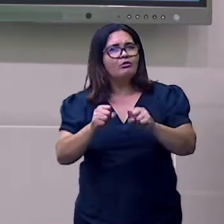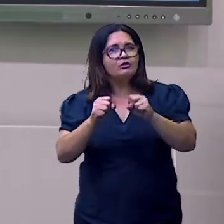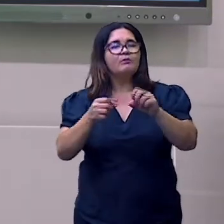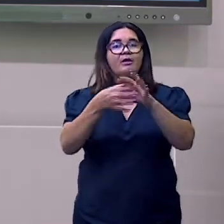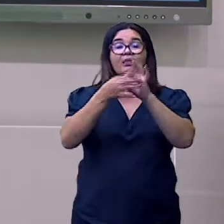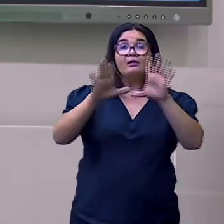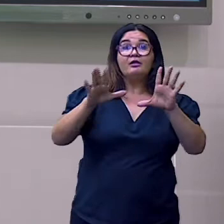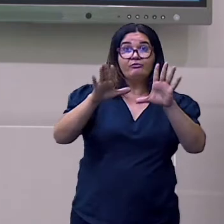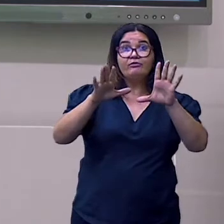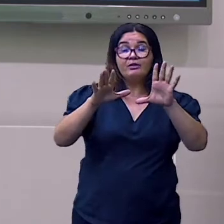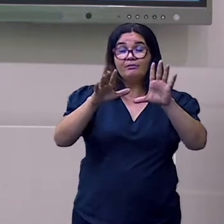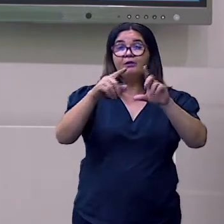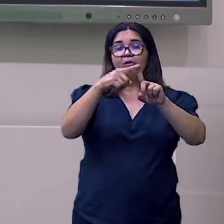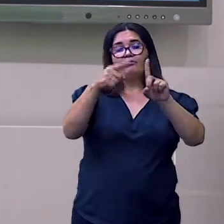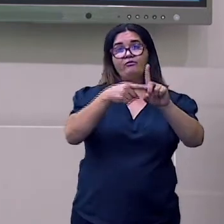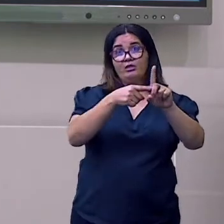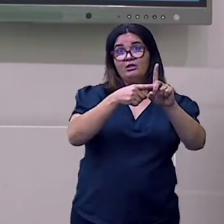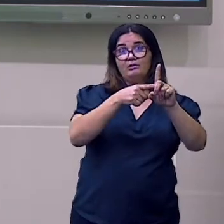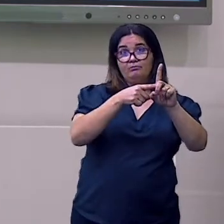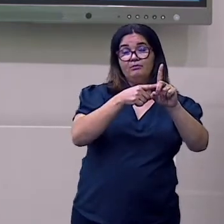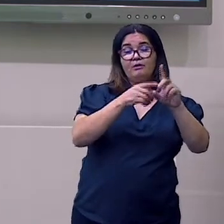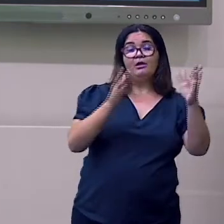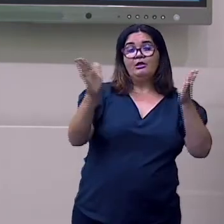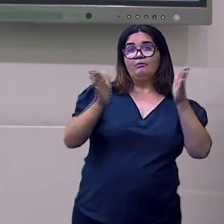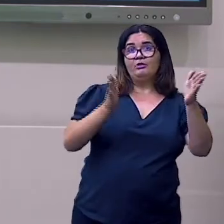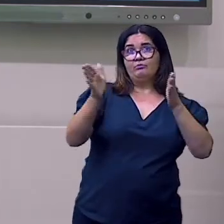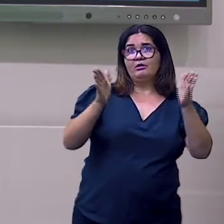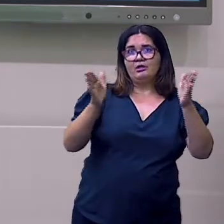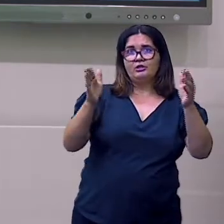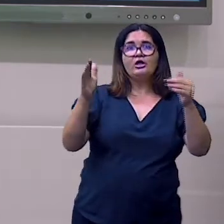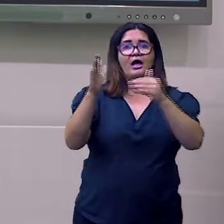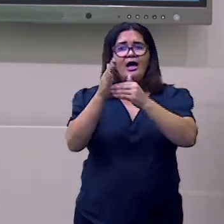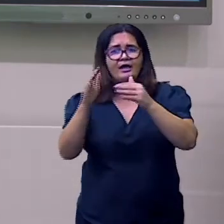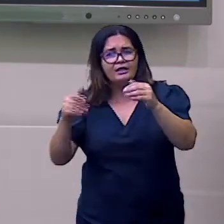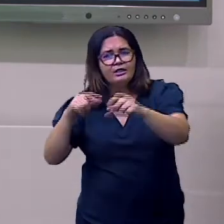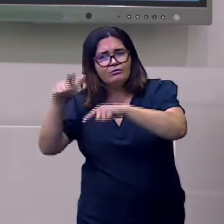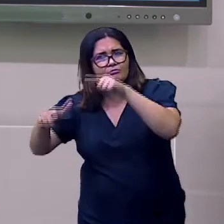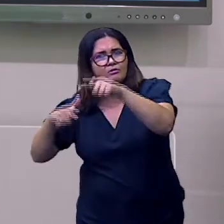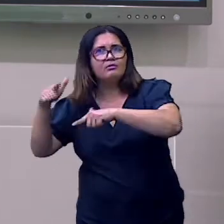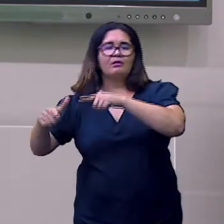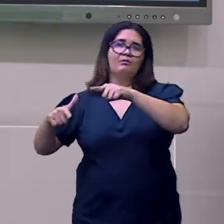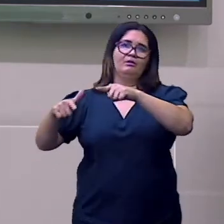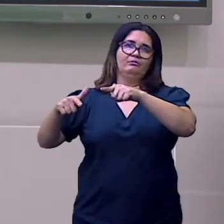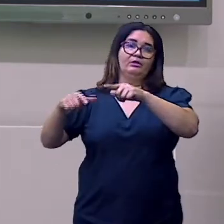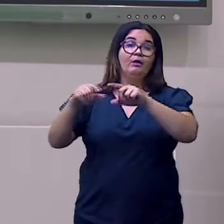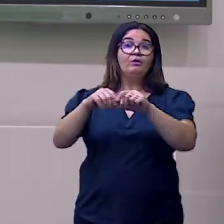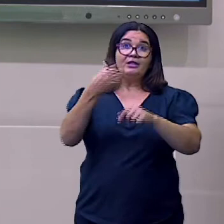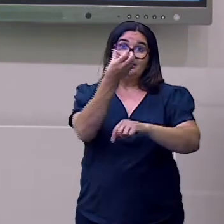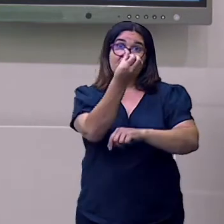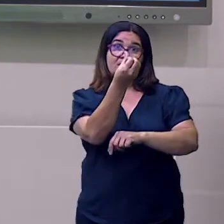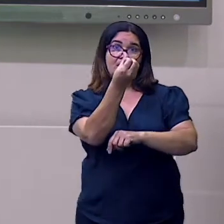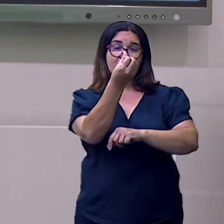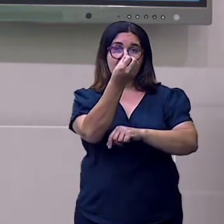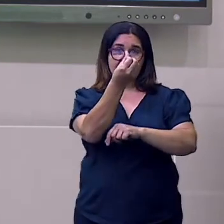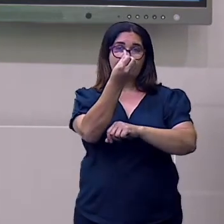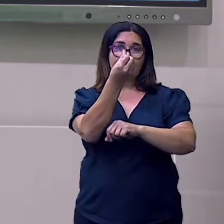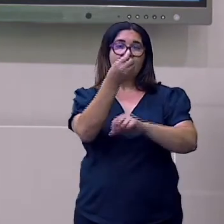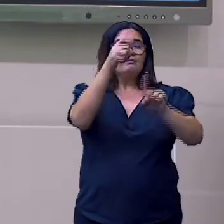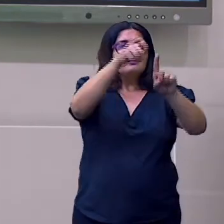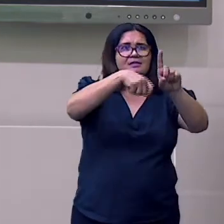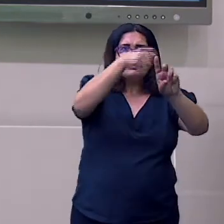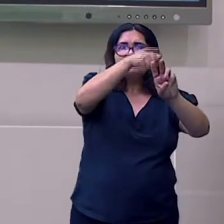inclusive se engravidar durante o aviso prévio indenizado. Em outras palavras, para a gente compreender melhor,